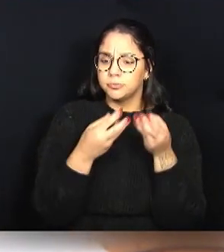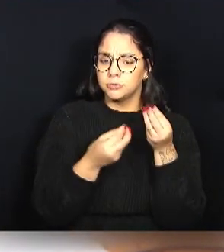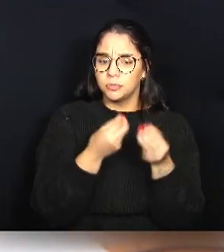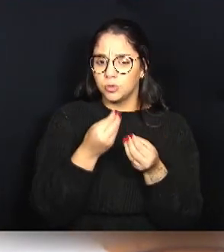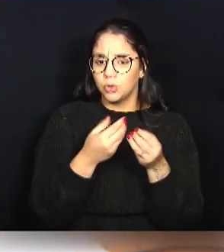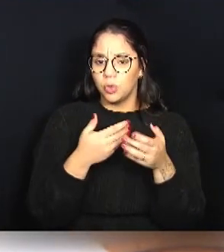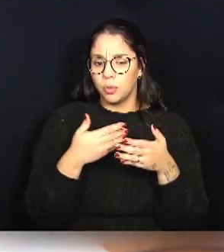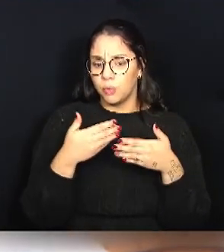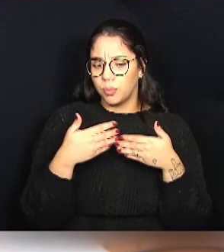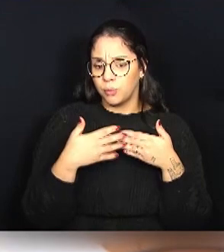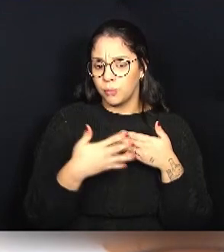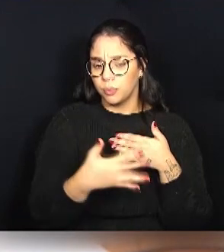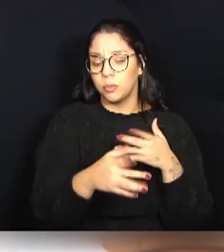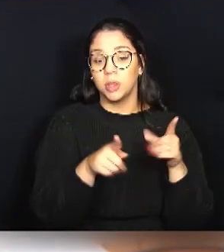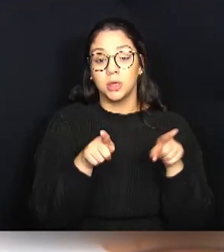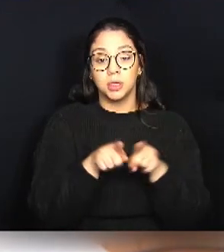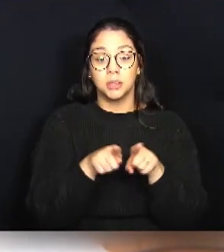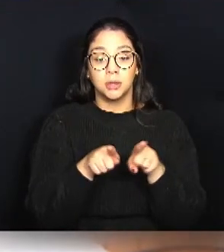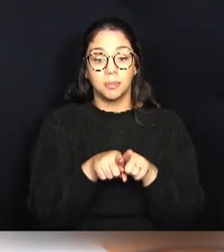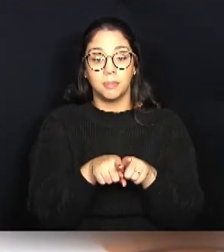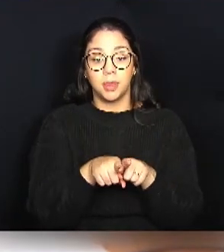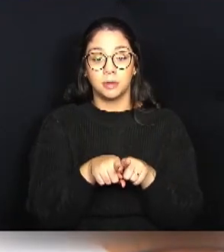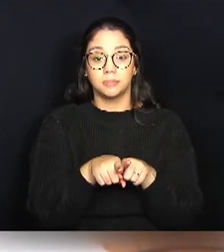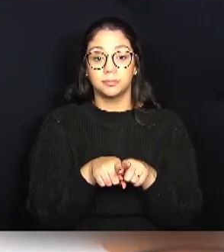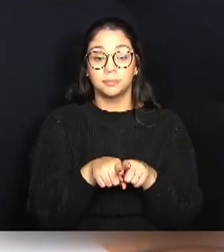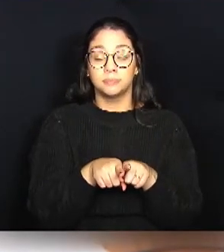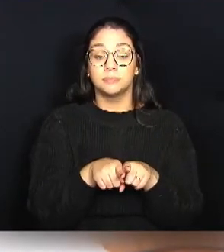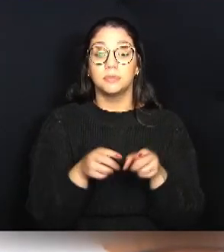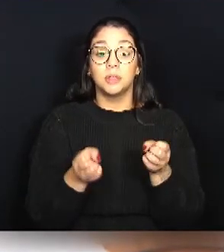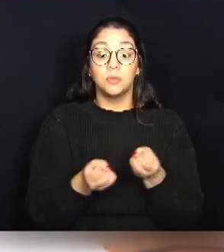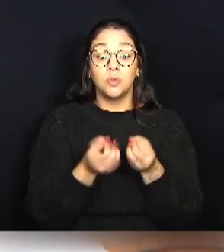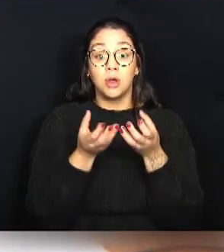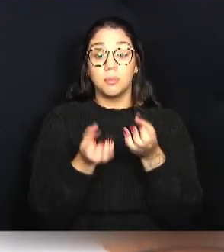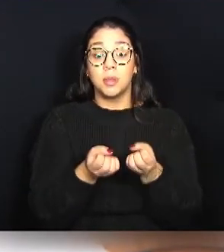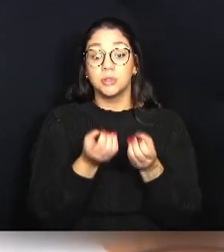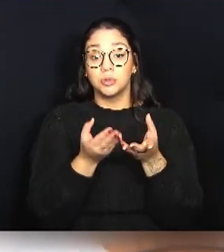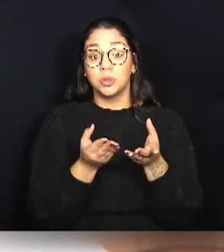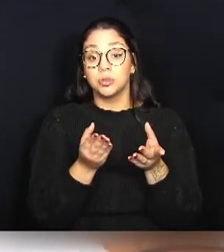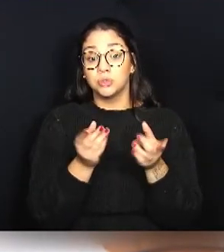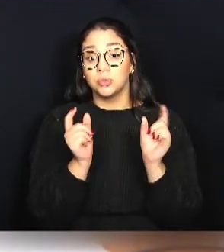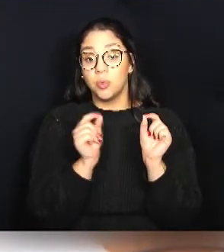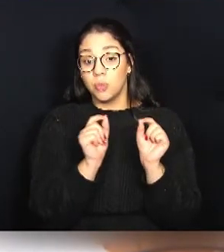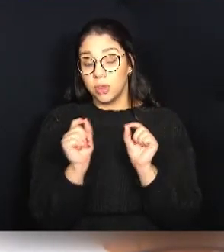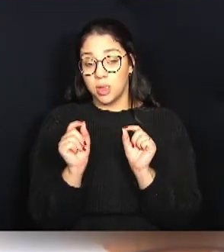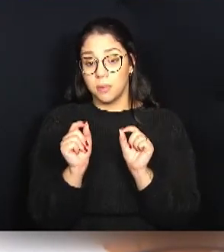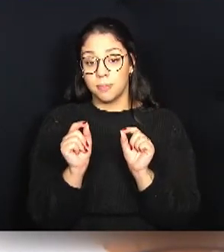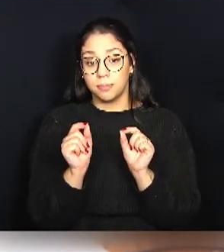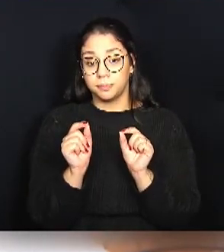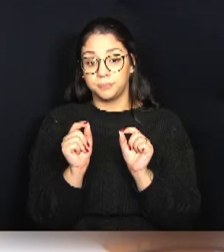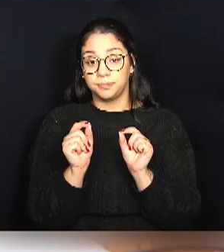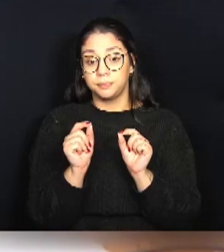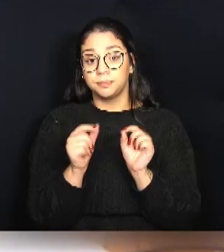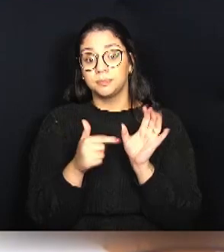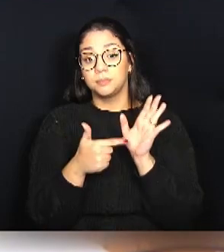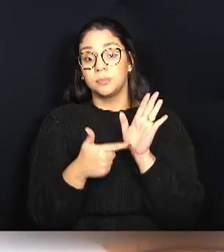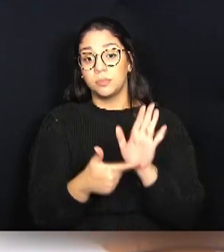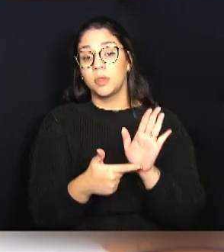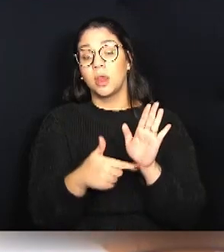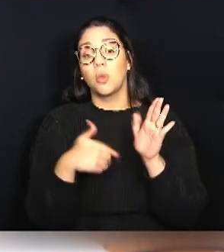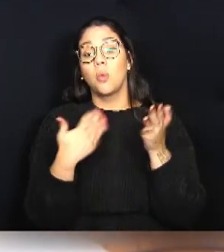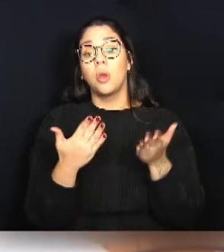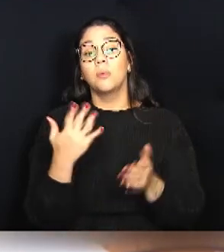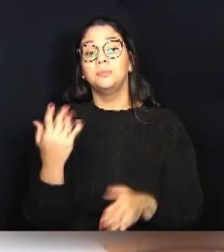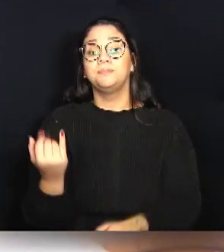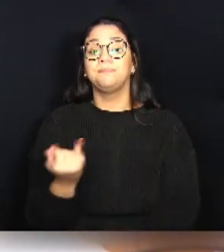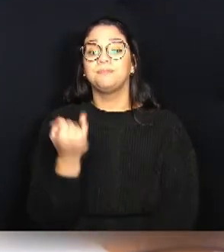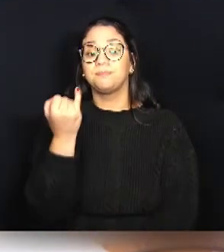tramitação, e também trazemos dados aqui que possam demonstrar a importância